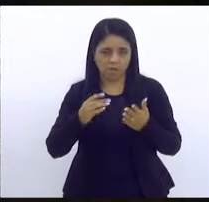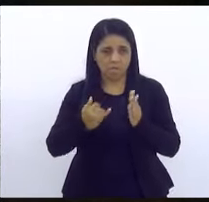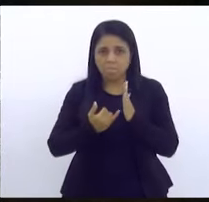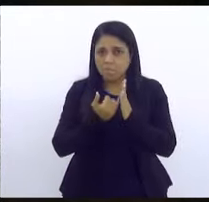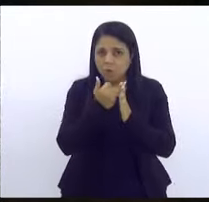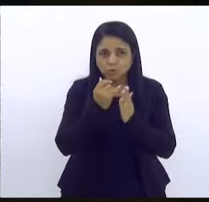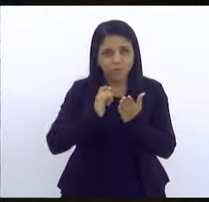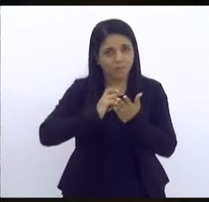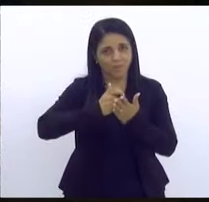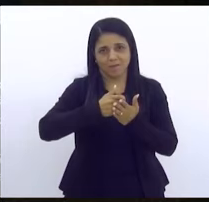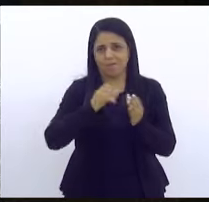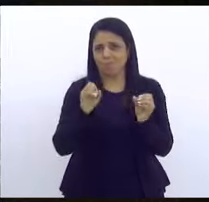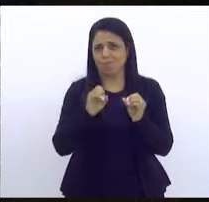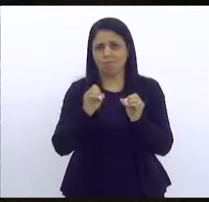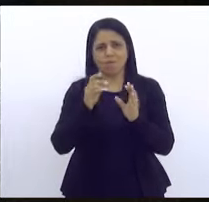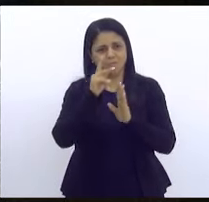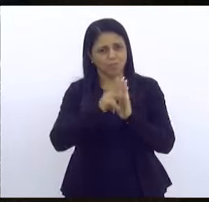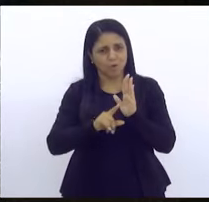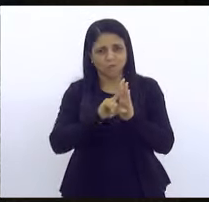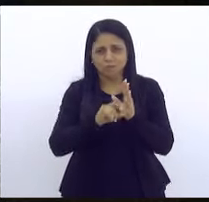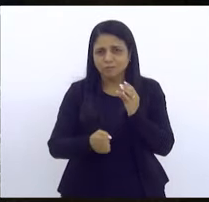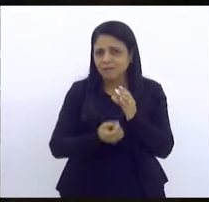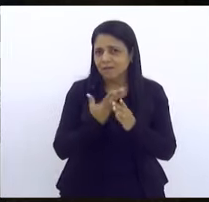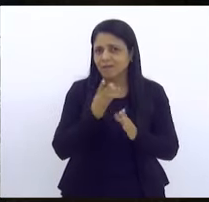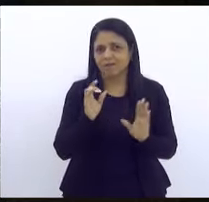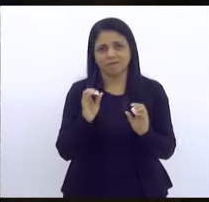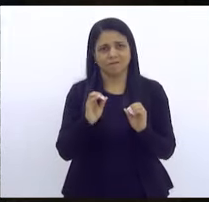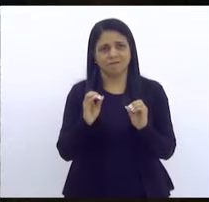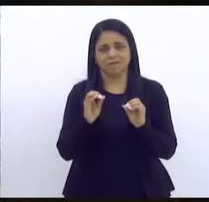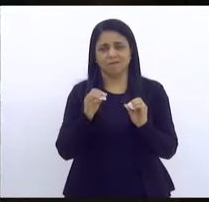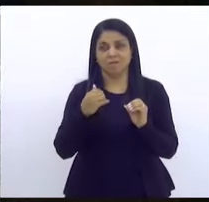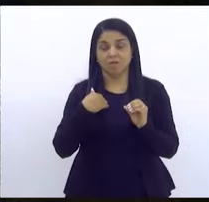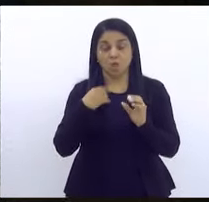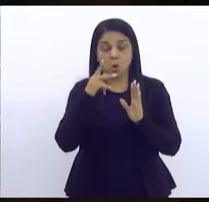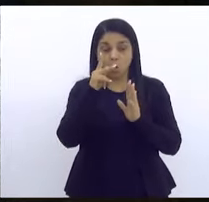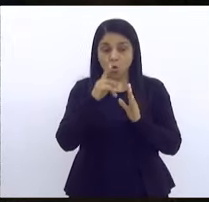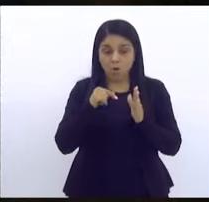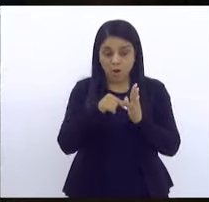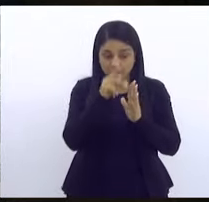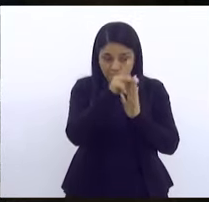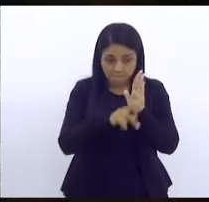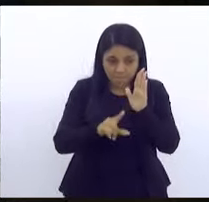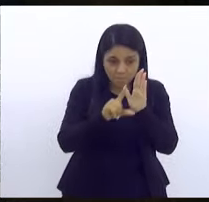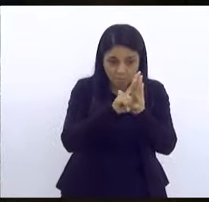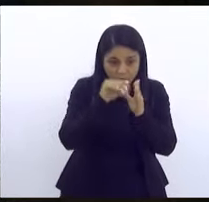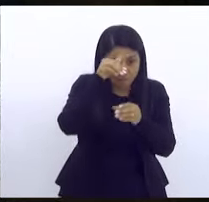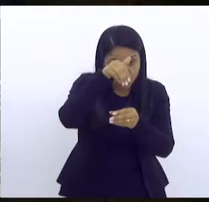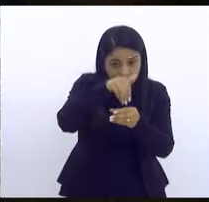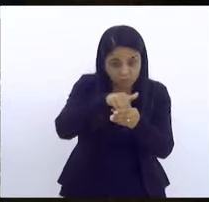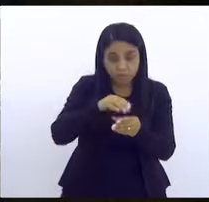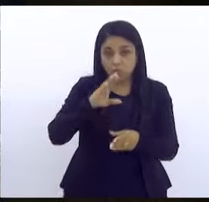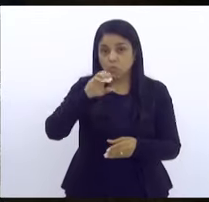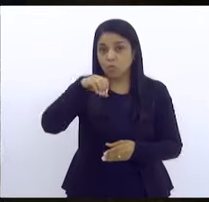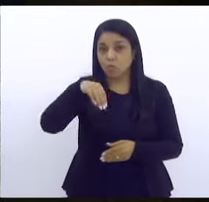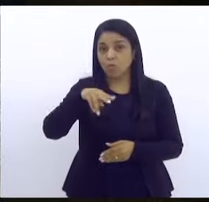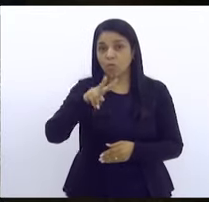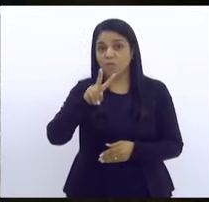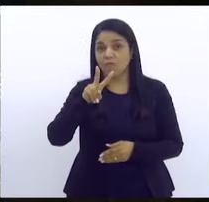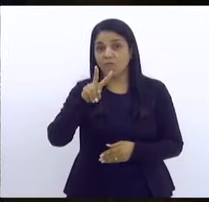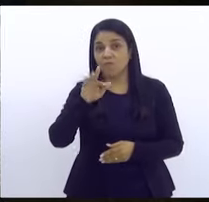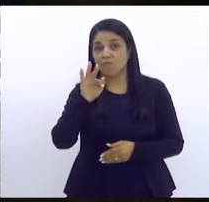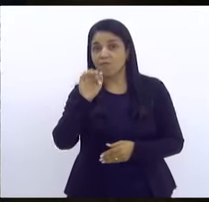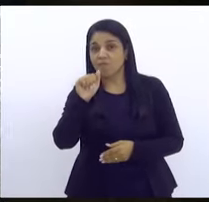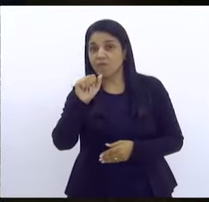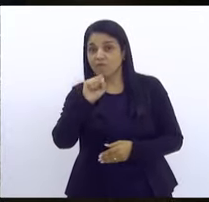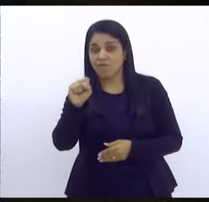Certo? O que eu estou fazendo aqui é pegando o que foi feito, o que foi votado no CONFAS, internalizando para o